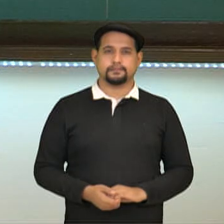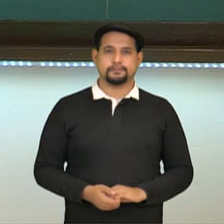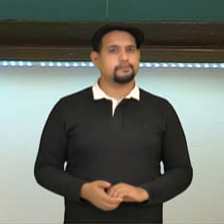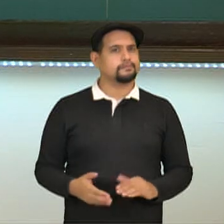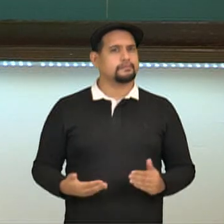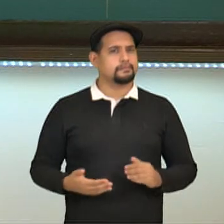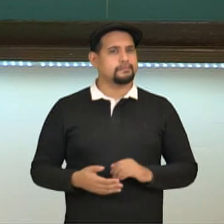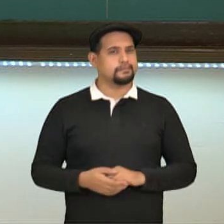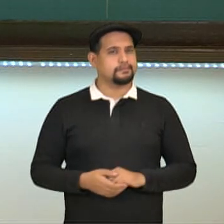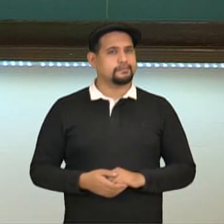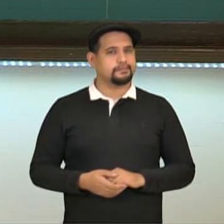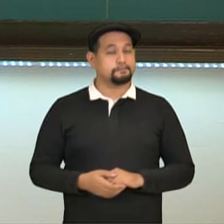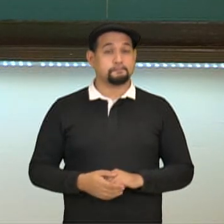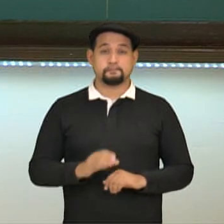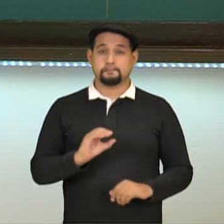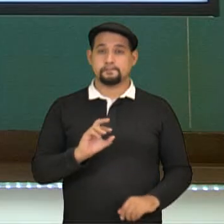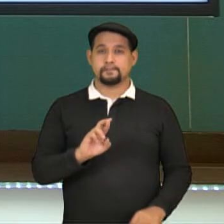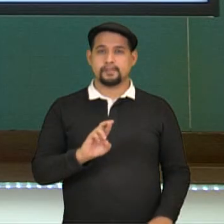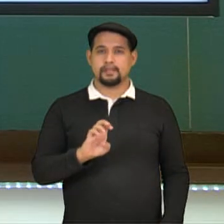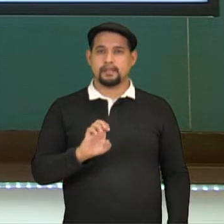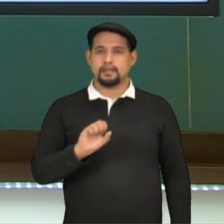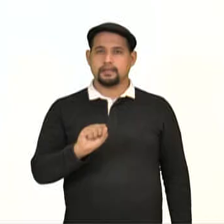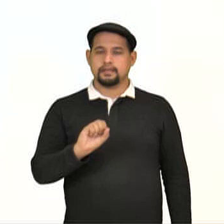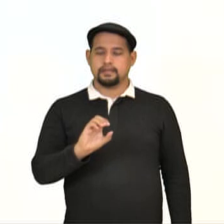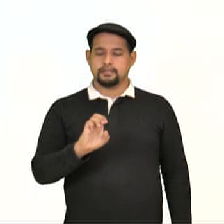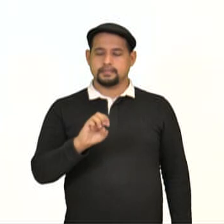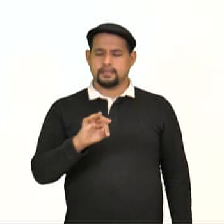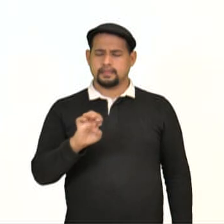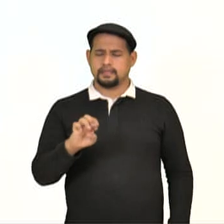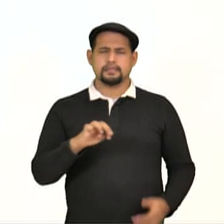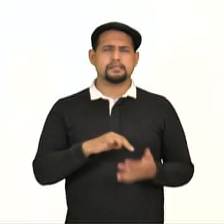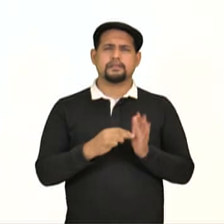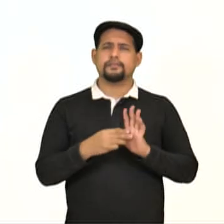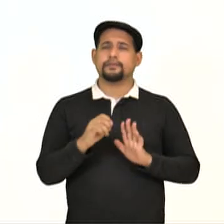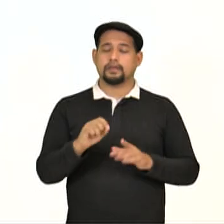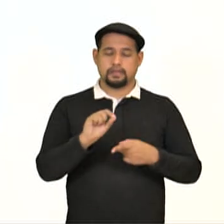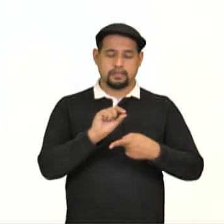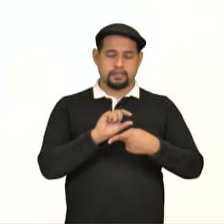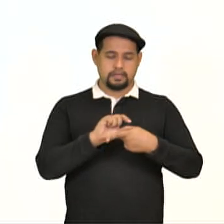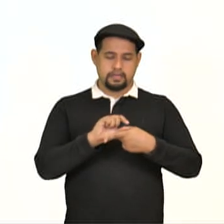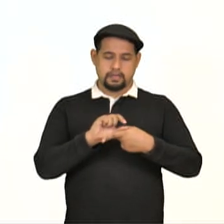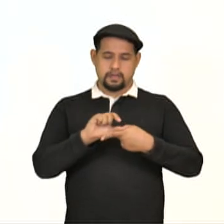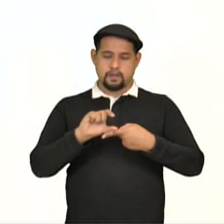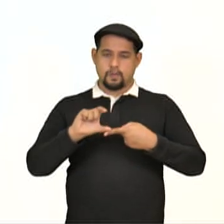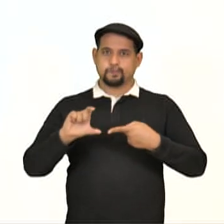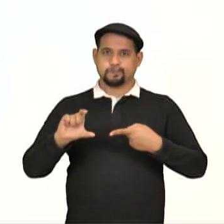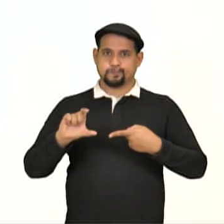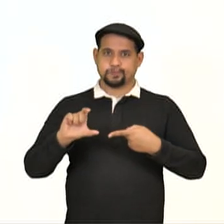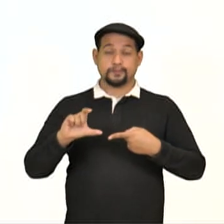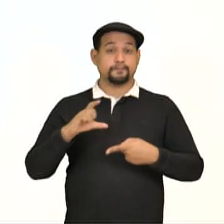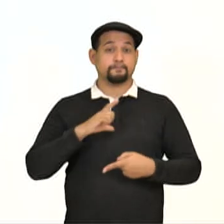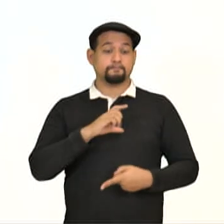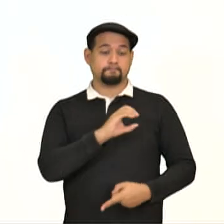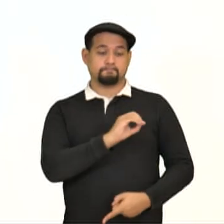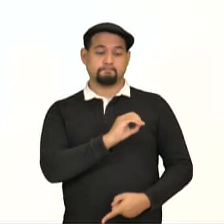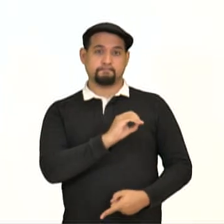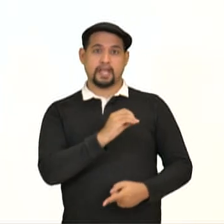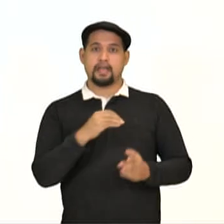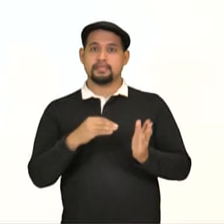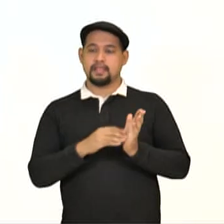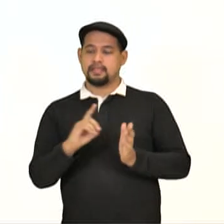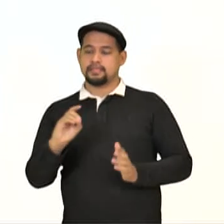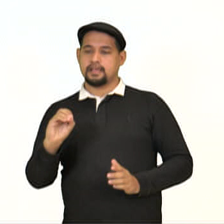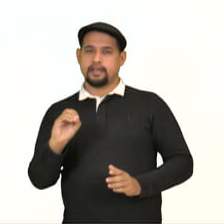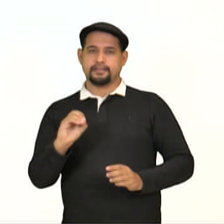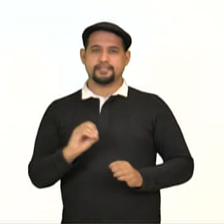E aí, crescente é o quê? É do menor para o maior. Então, eu vou do 0 até o